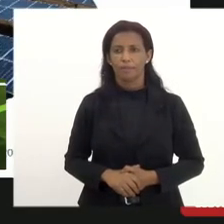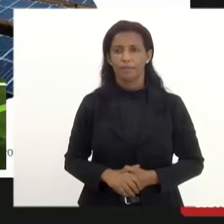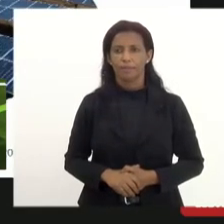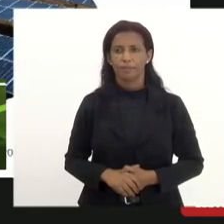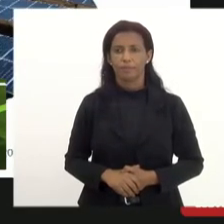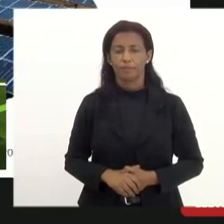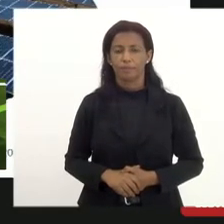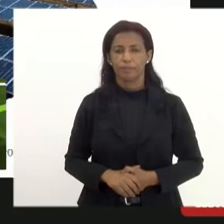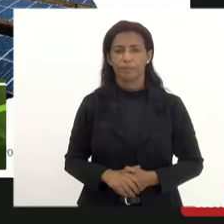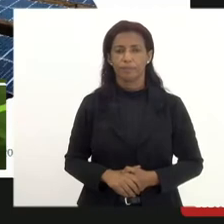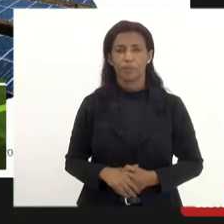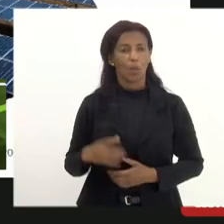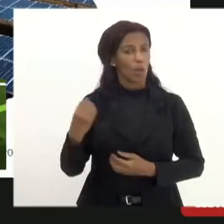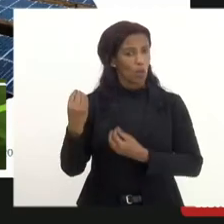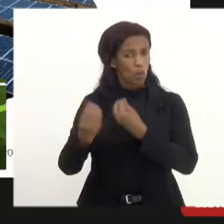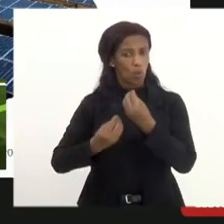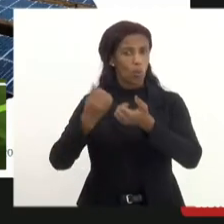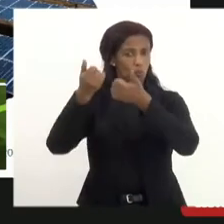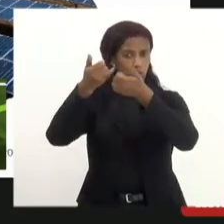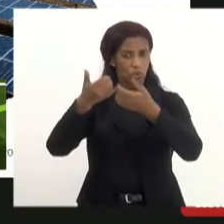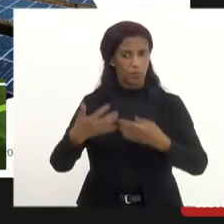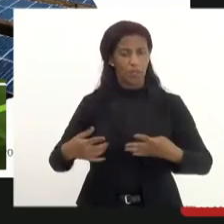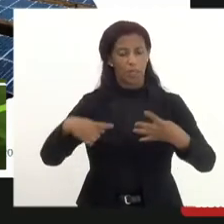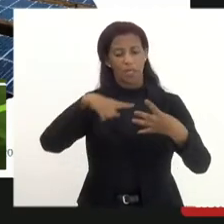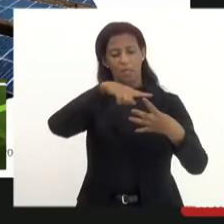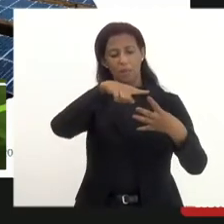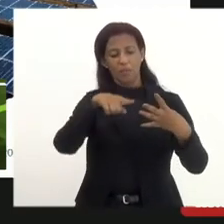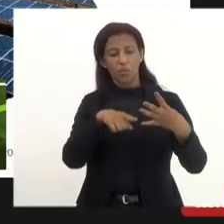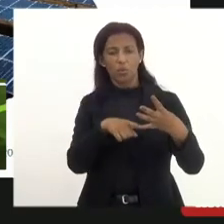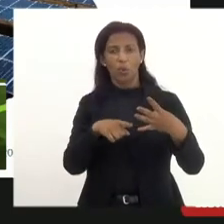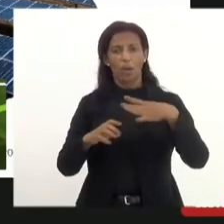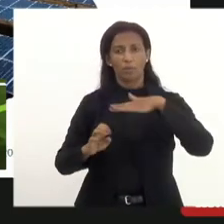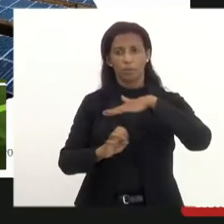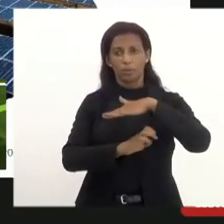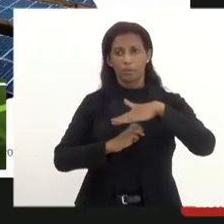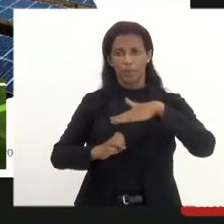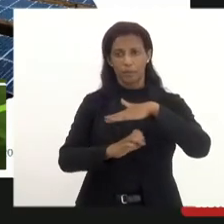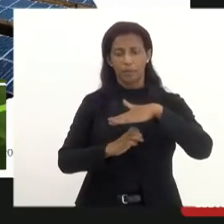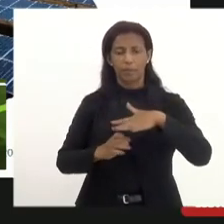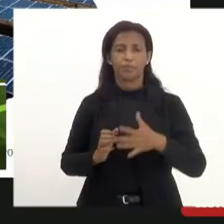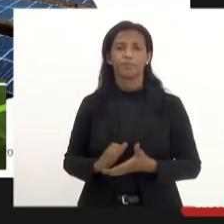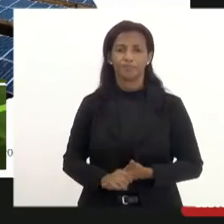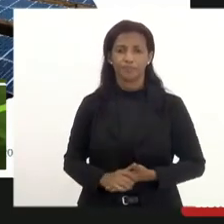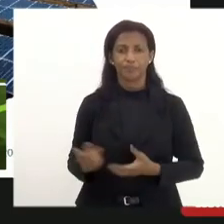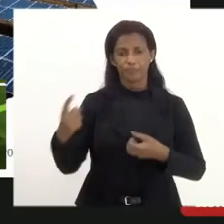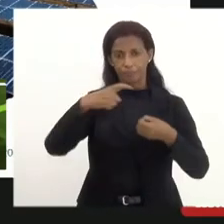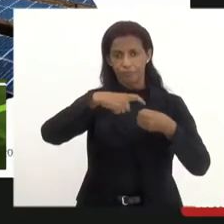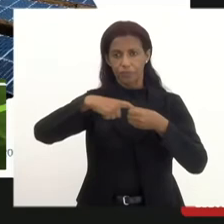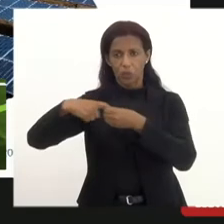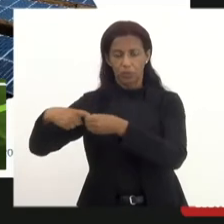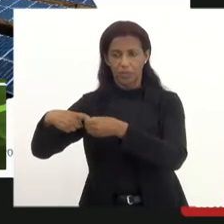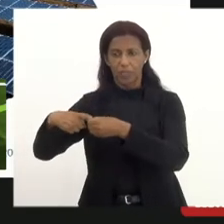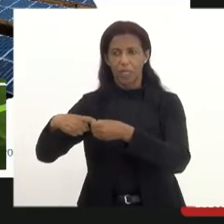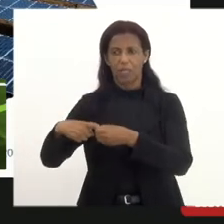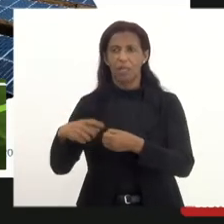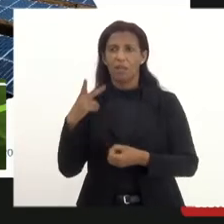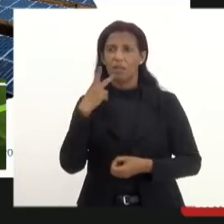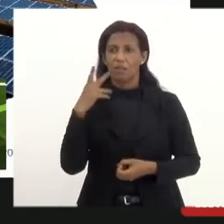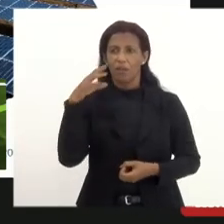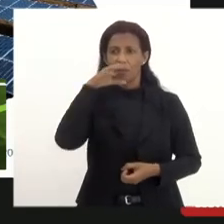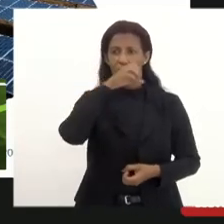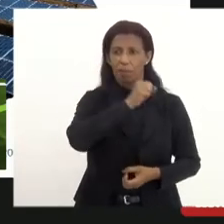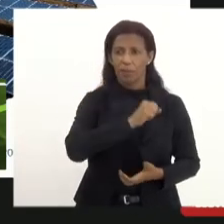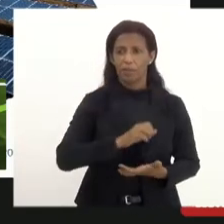Como eu falei anteriormente, nós temos outras empresas, a Total Energy possui outras empresas aqui no Brasil. Falando